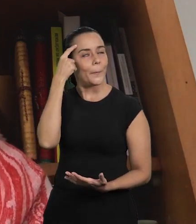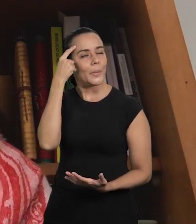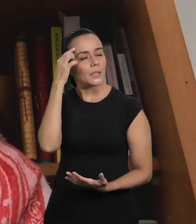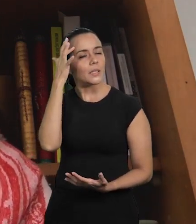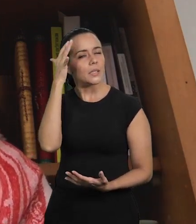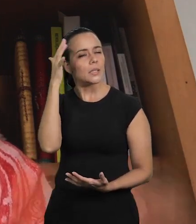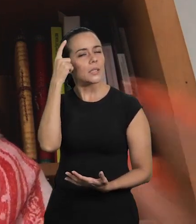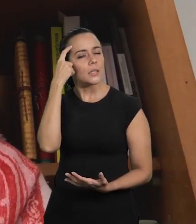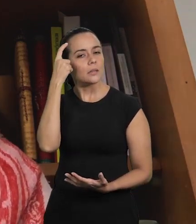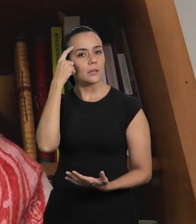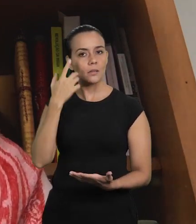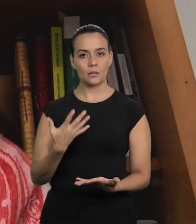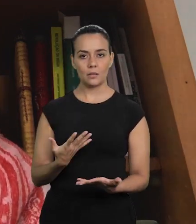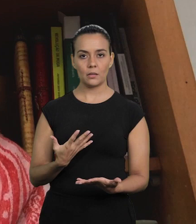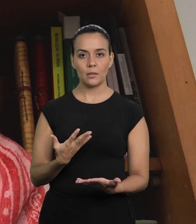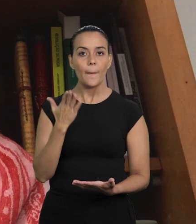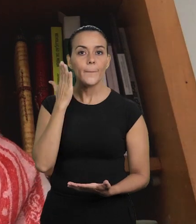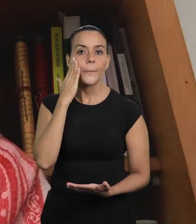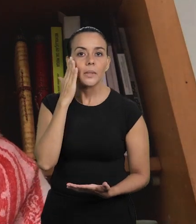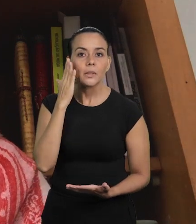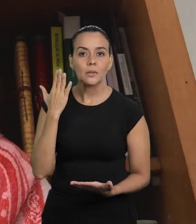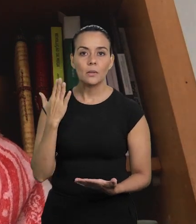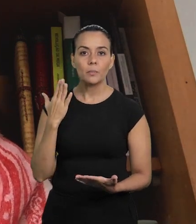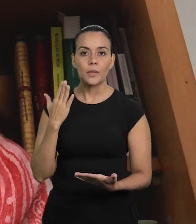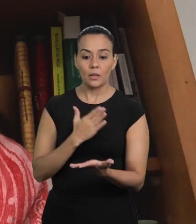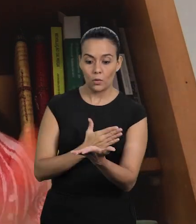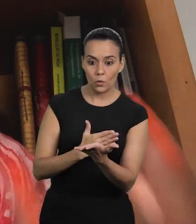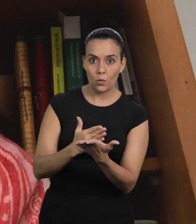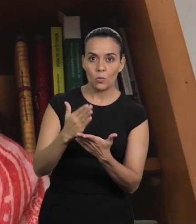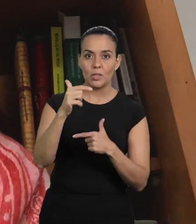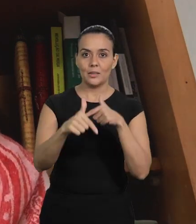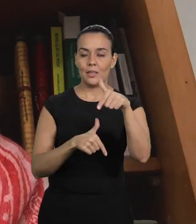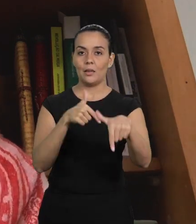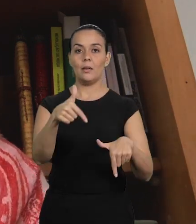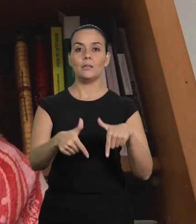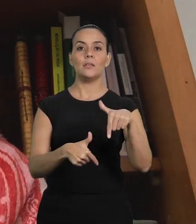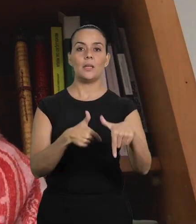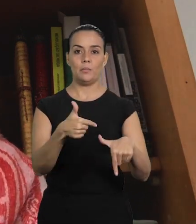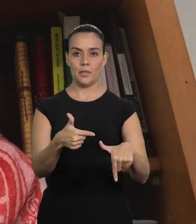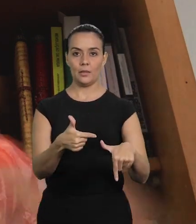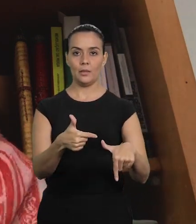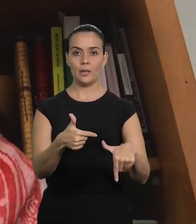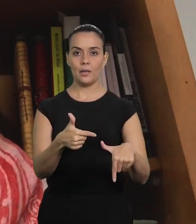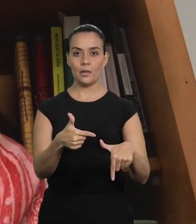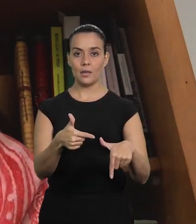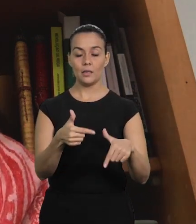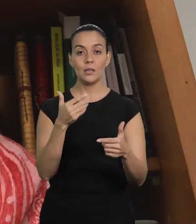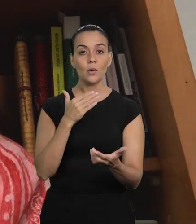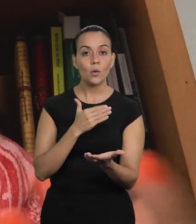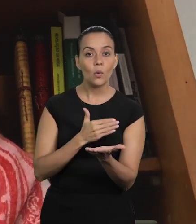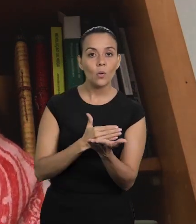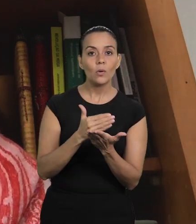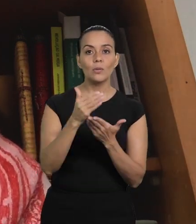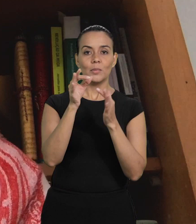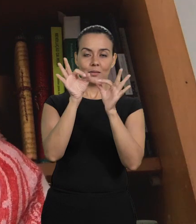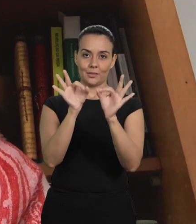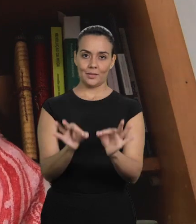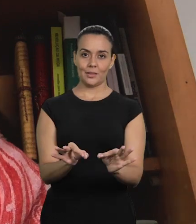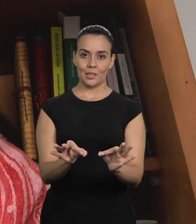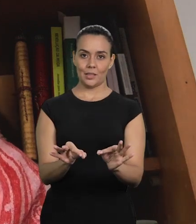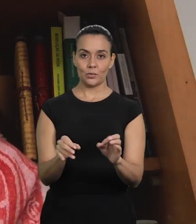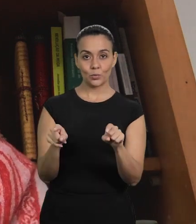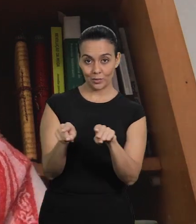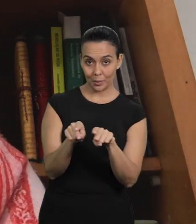lado de fora e começam a atuar, os meus alunos trabalham, né? E se envolvem com população de rua,